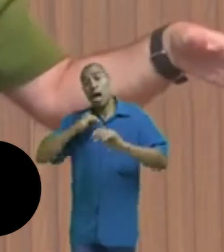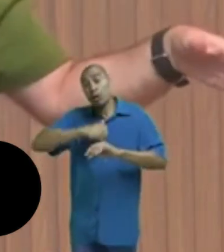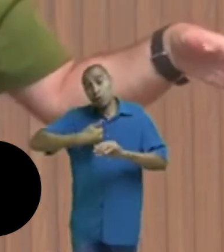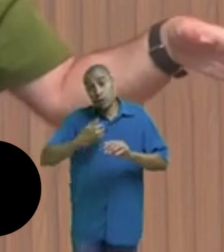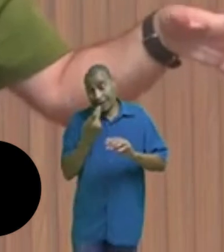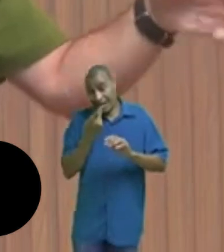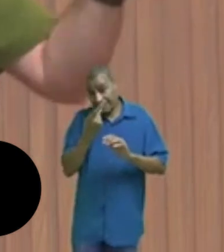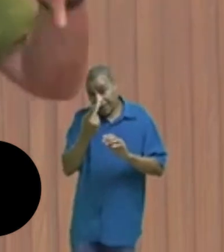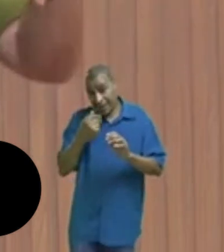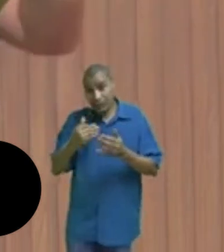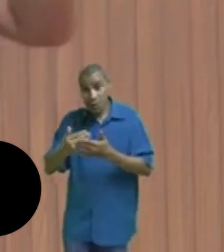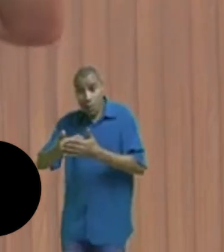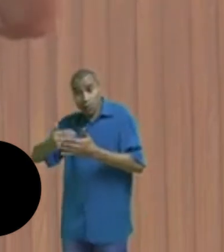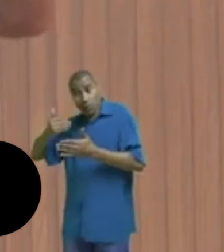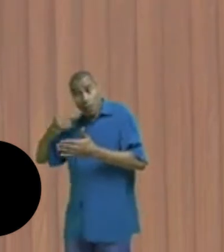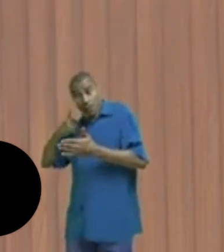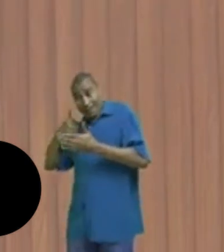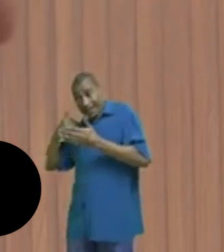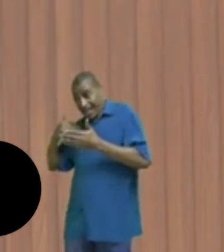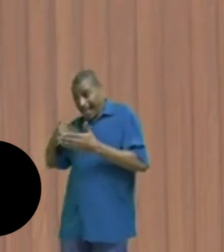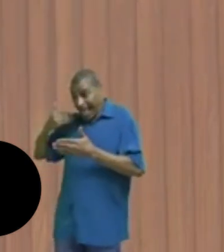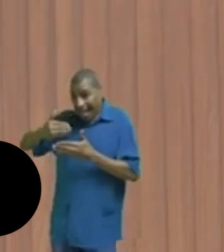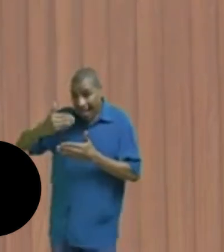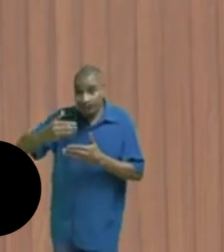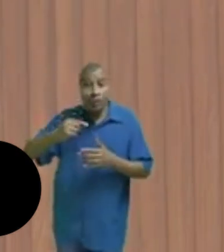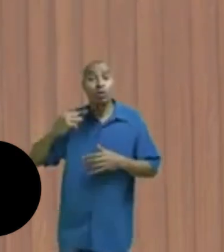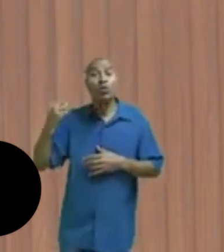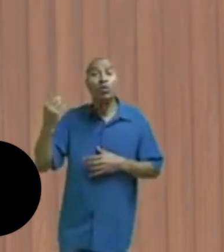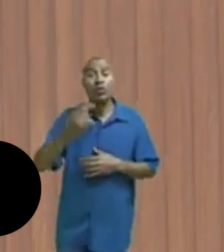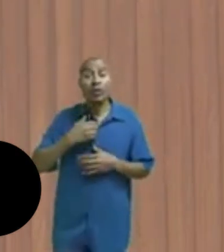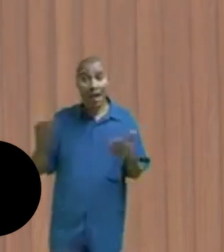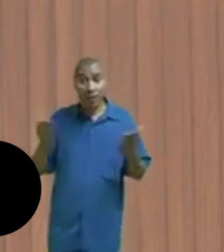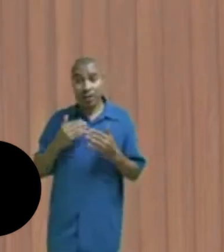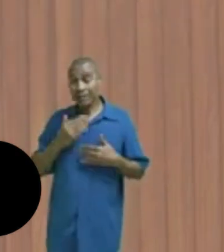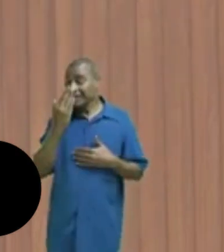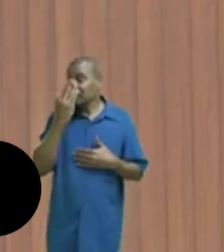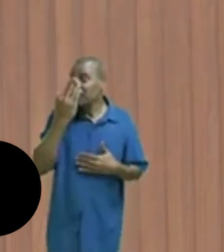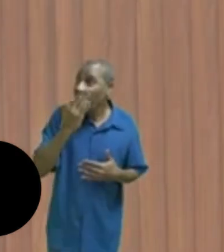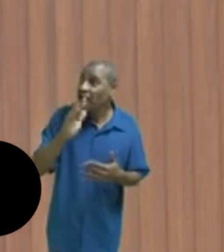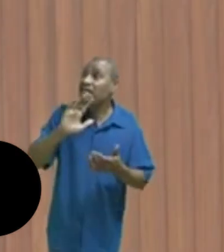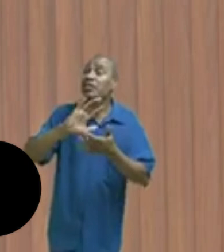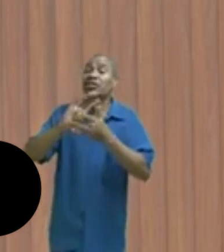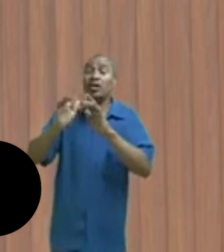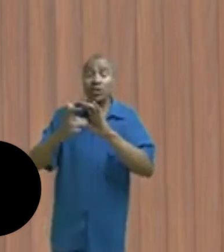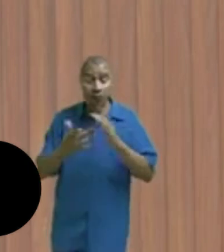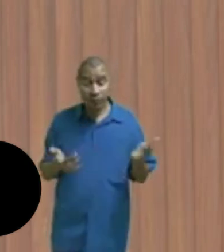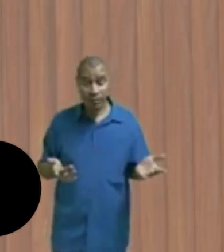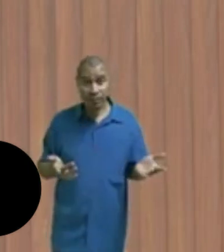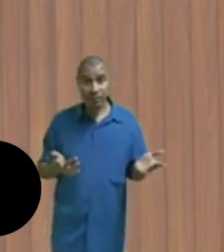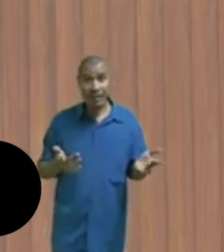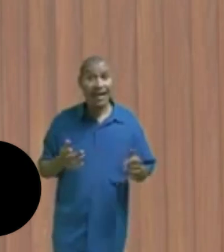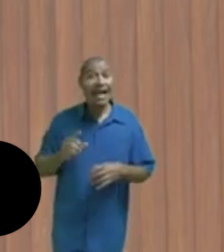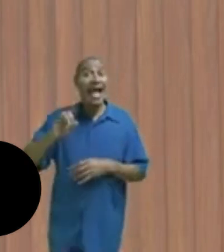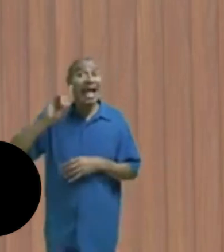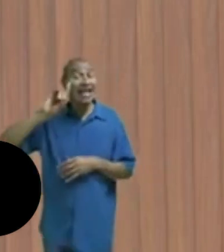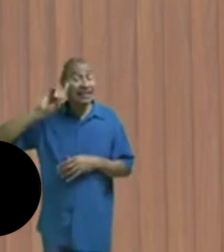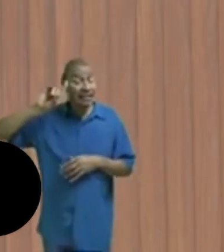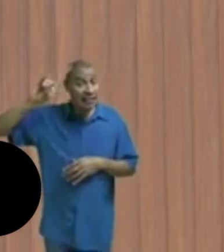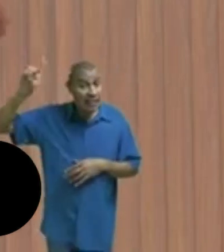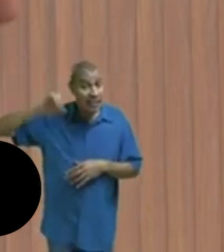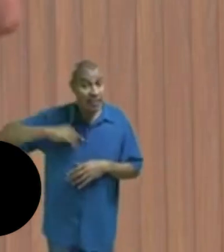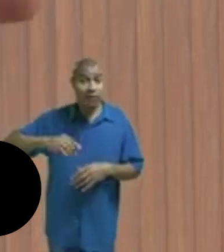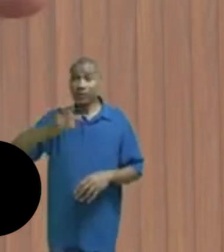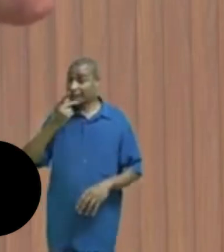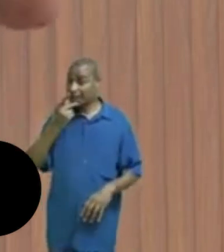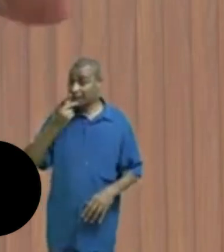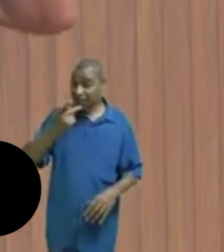do livro. Agora nós estamos diante do próprio Deus. O próprio Deus afirmando